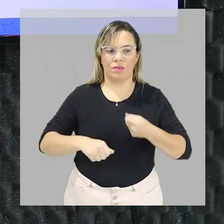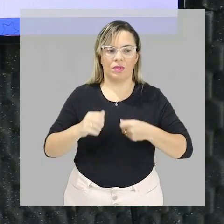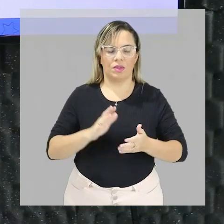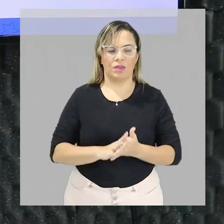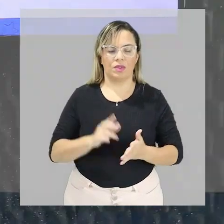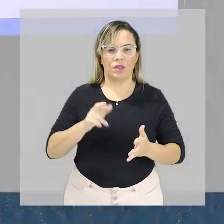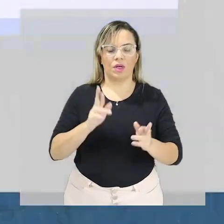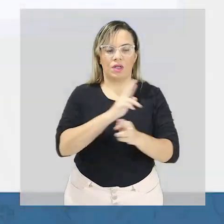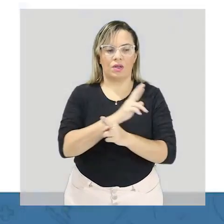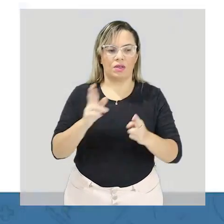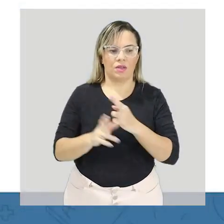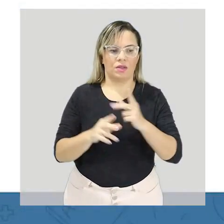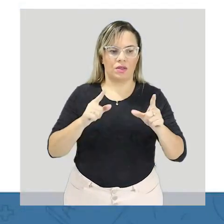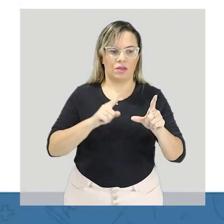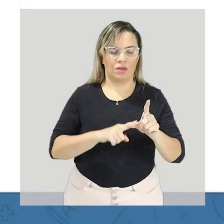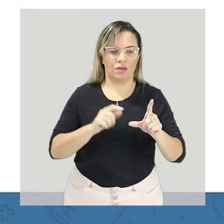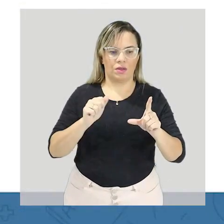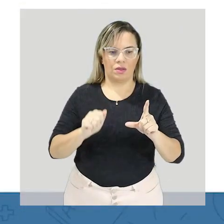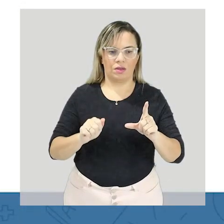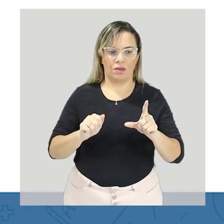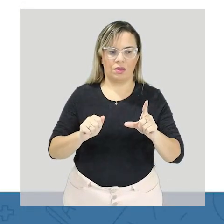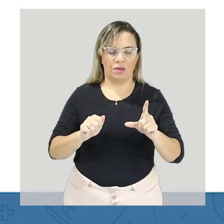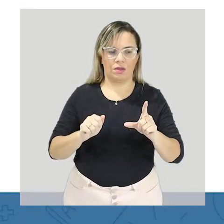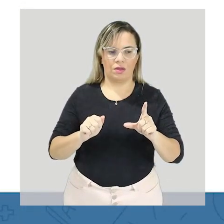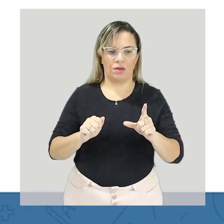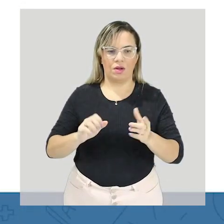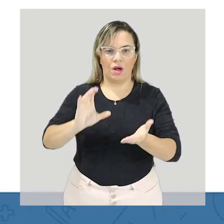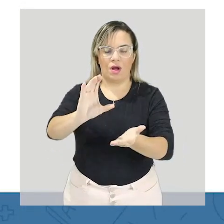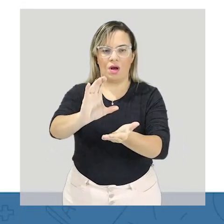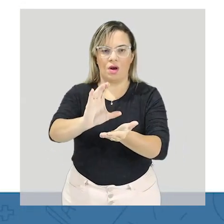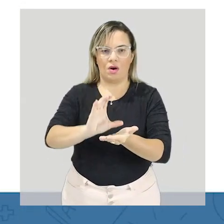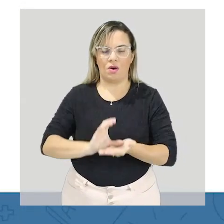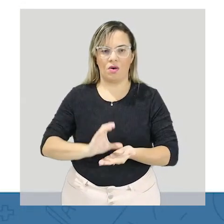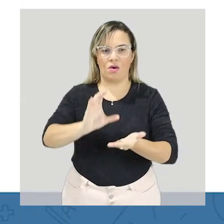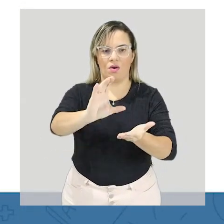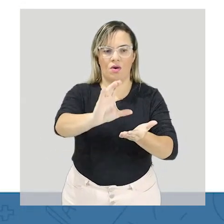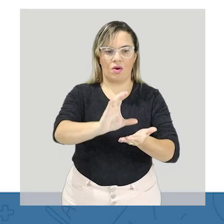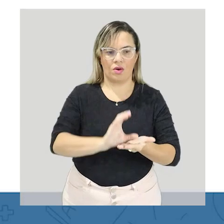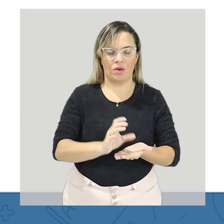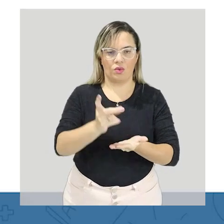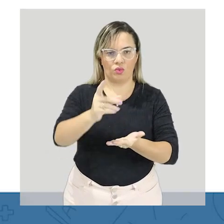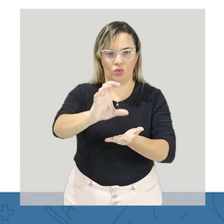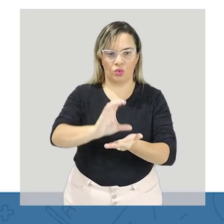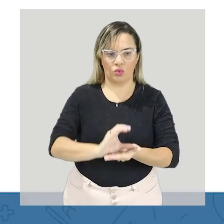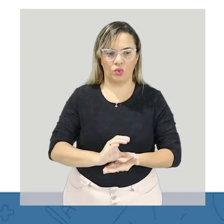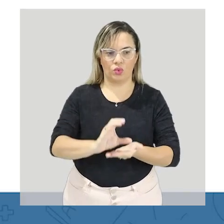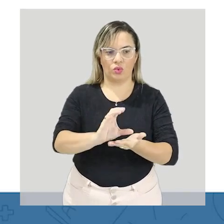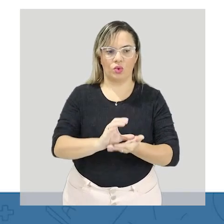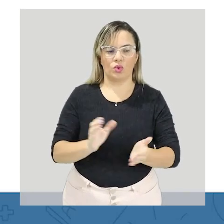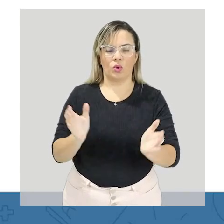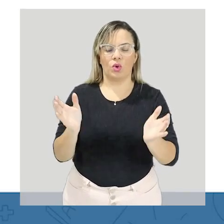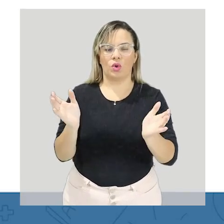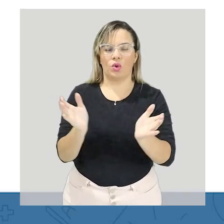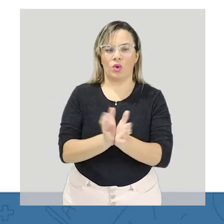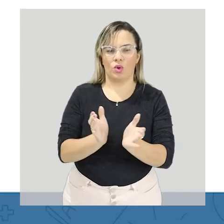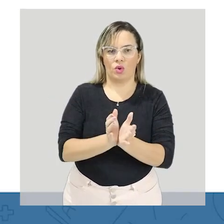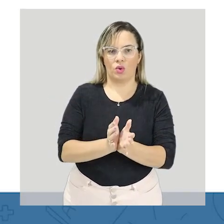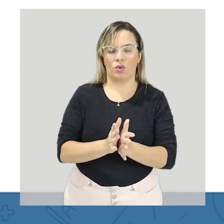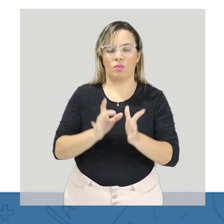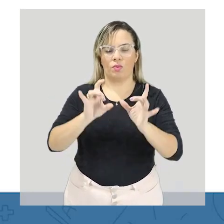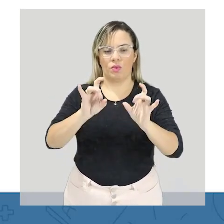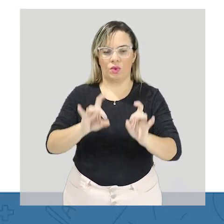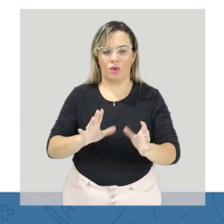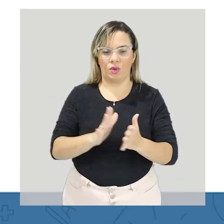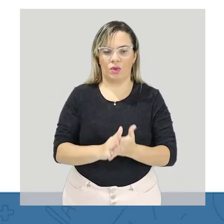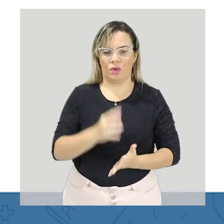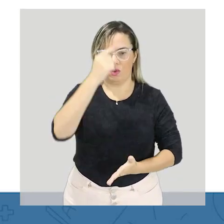quê? Letra A, concentração de renda. Essa foi uma das críticas, inclusive, que a gente observa claramente na imagem quando